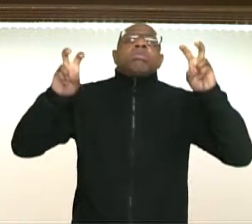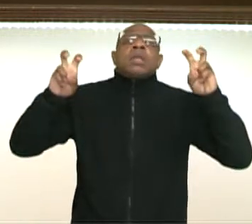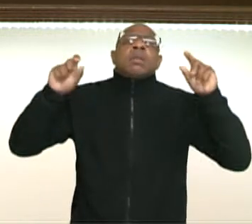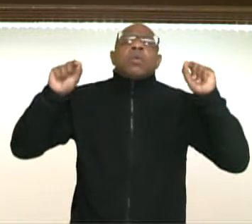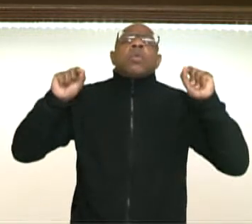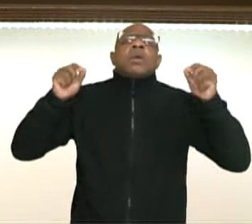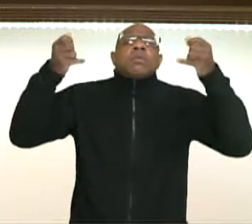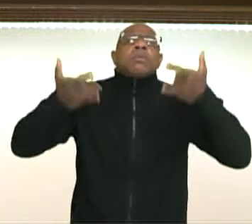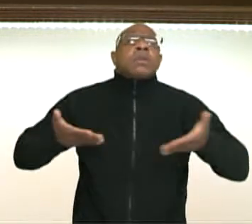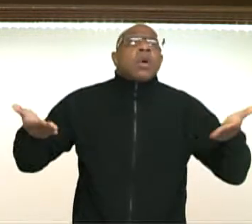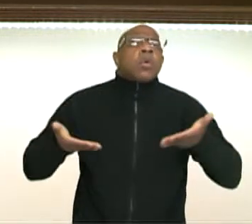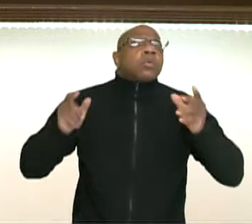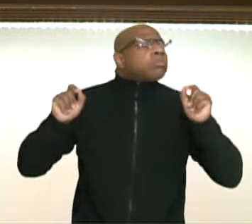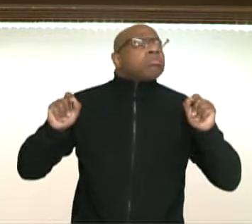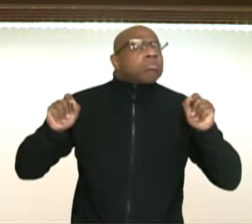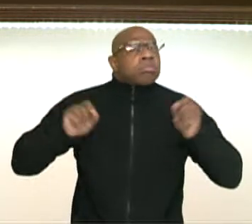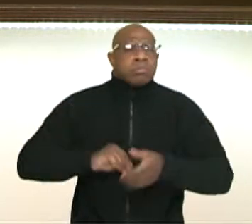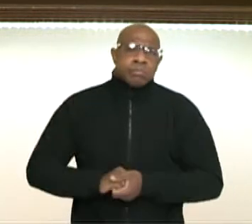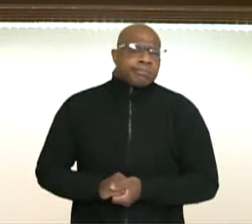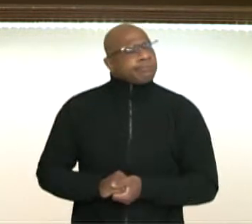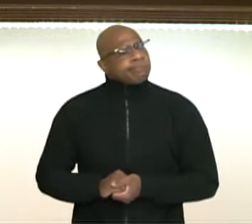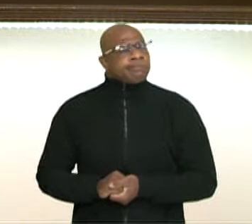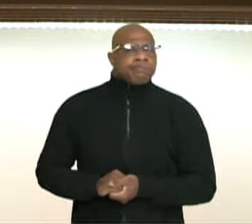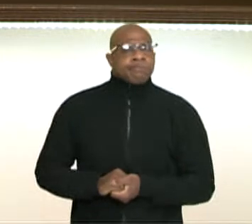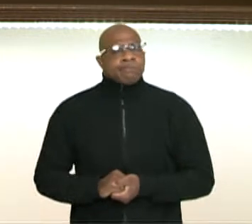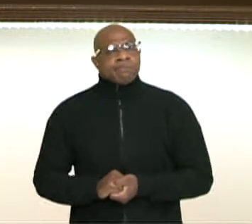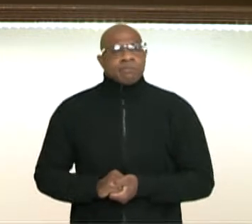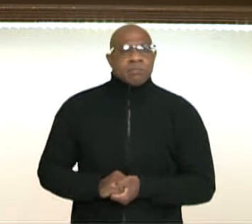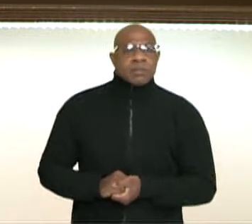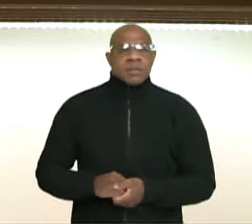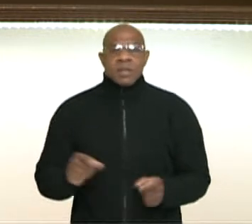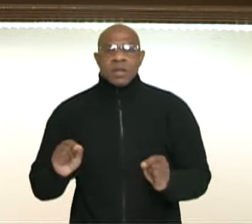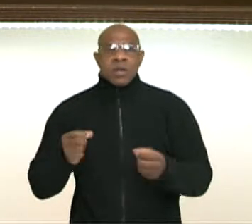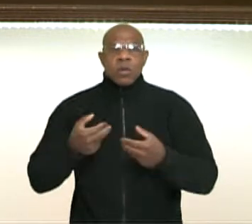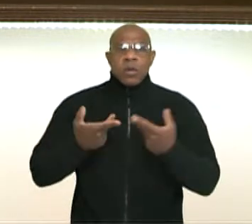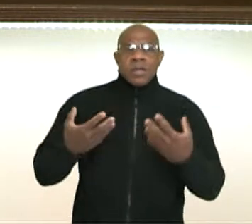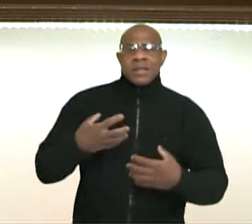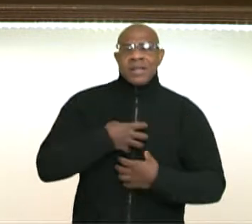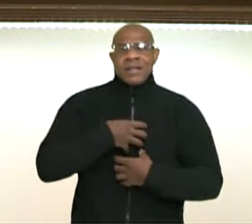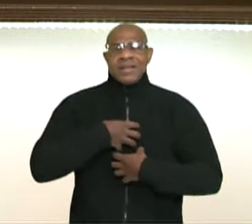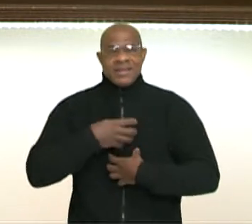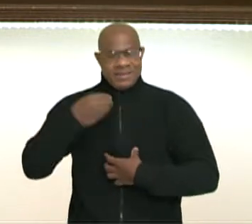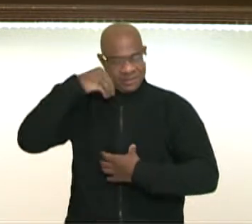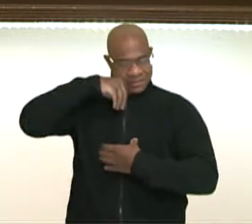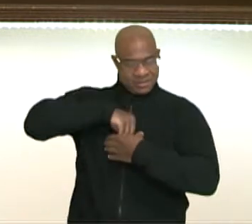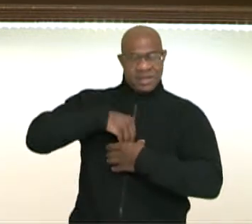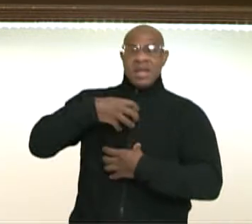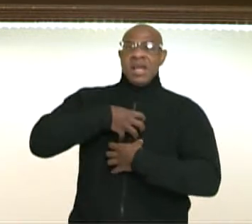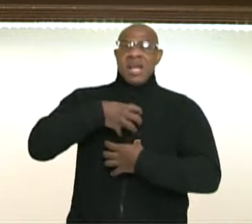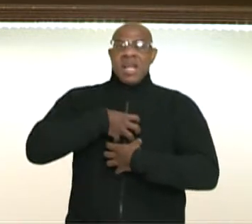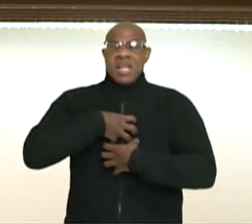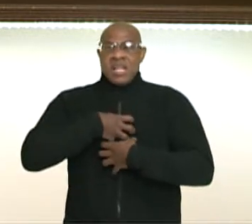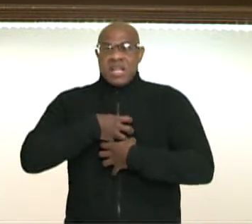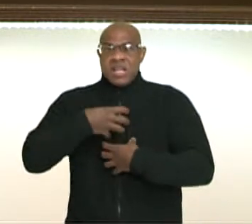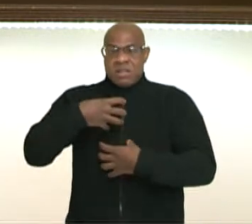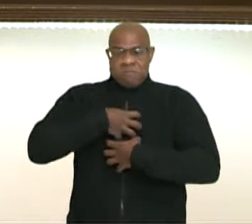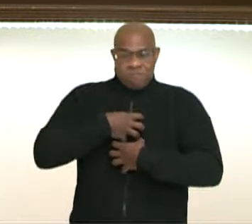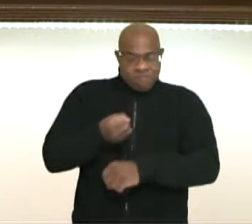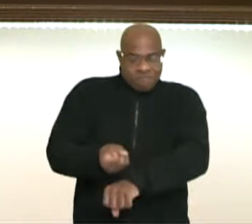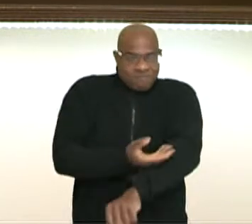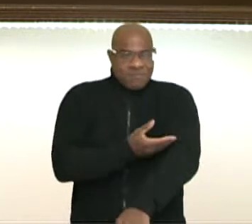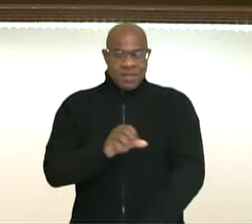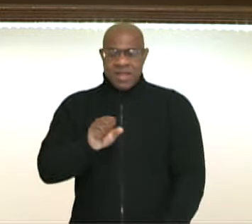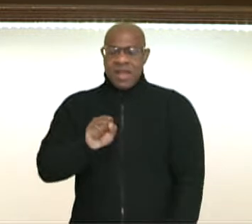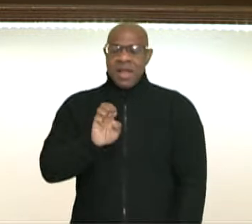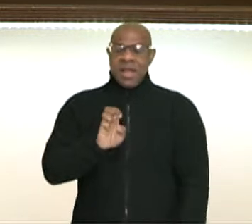vamos falar, hein? Hoje vamos falar sobre coisas que estão aqui dentro, ó. Vamos falar sobre sentimentos e emoções.